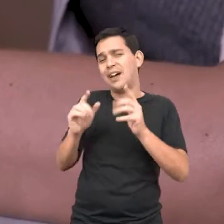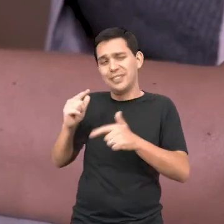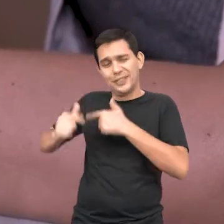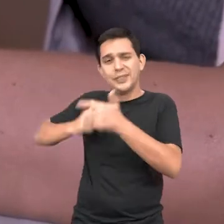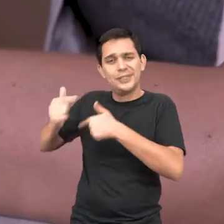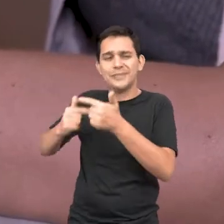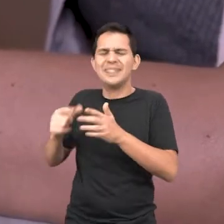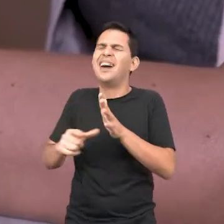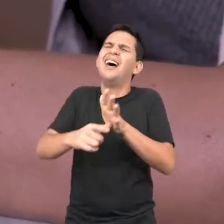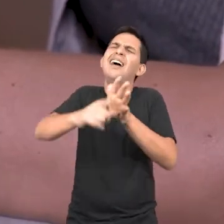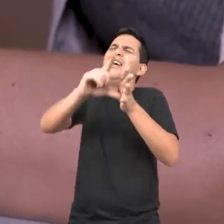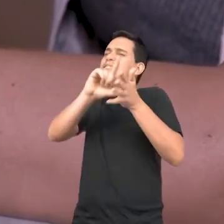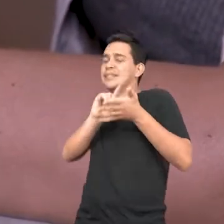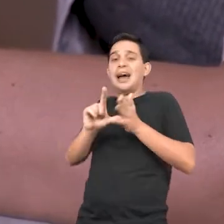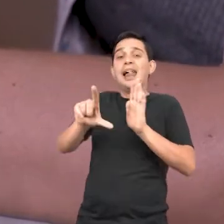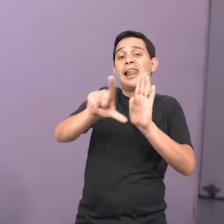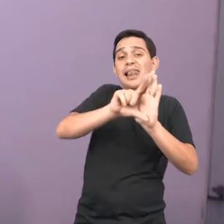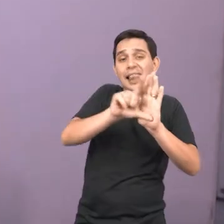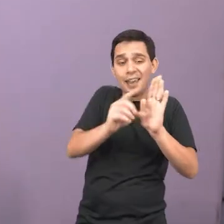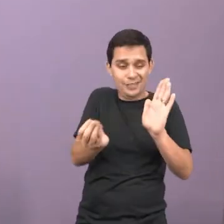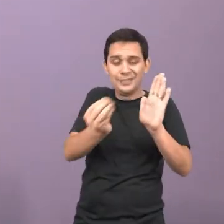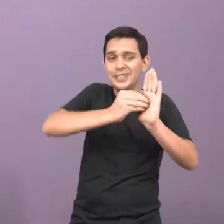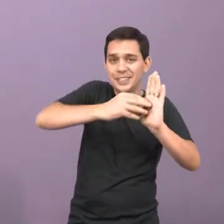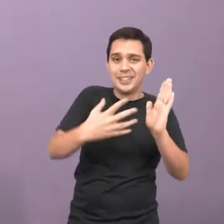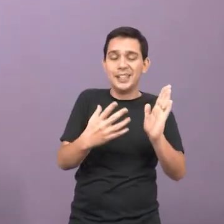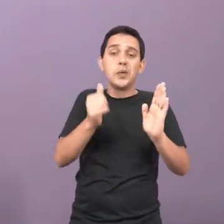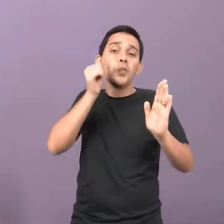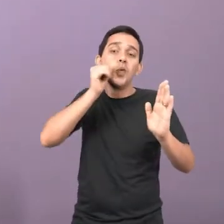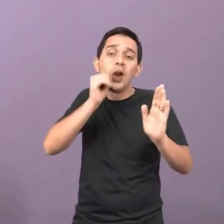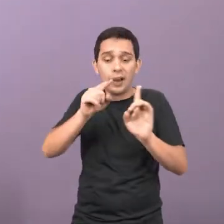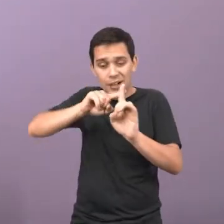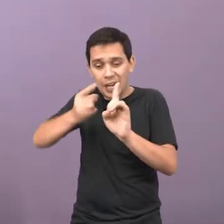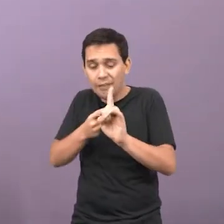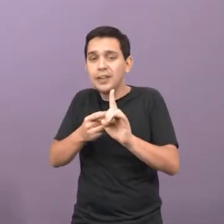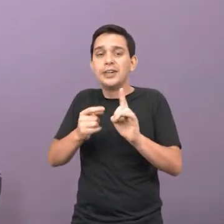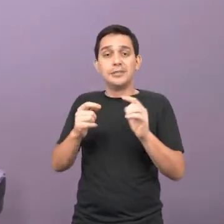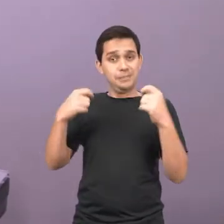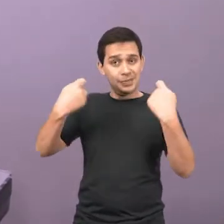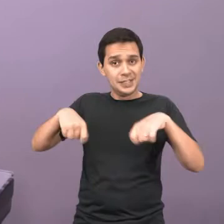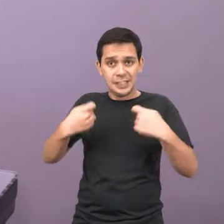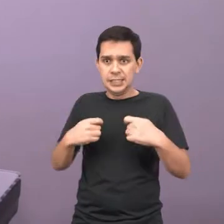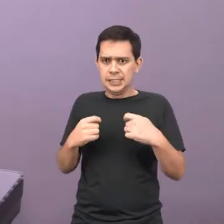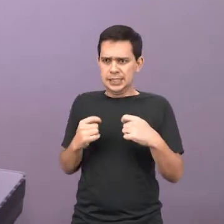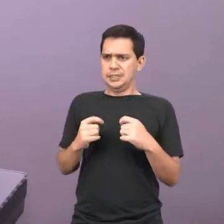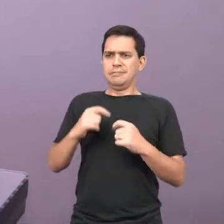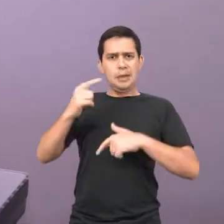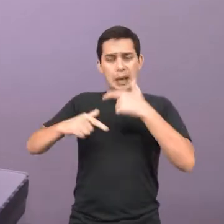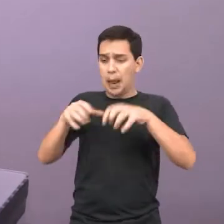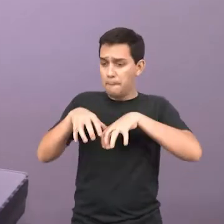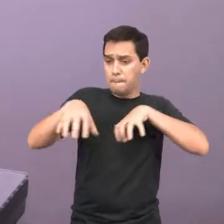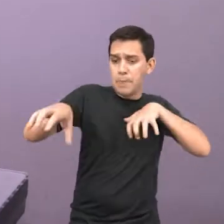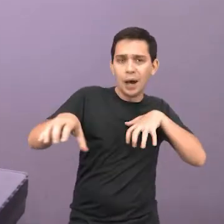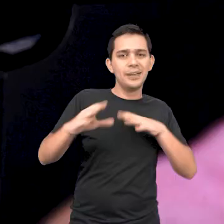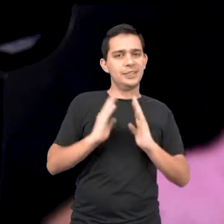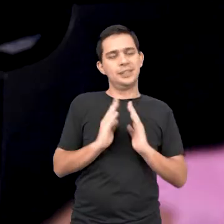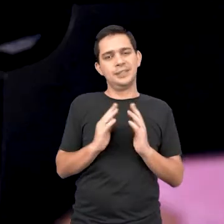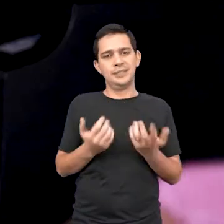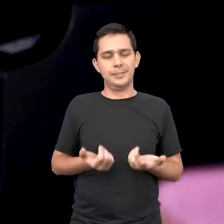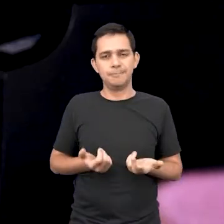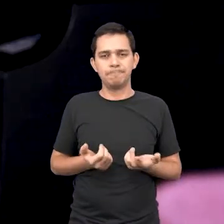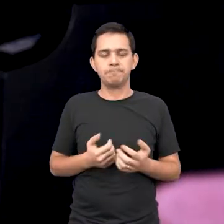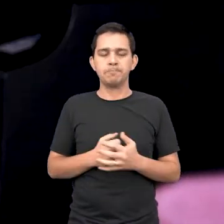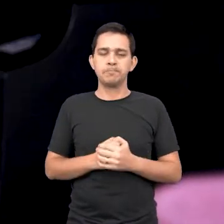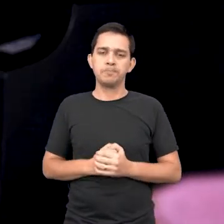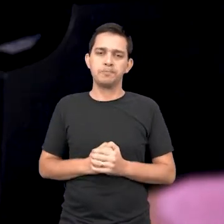que a empregada gestante deverá permanecer afastada das atividades de trabalho presencial durante a pandemia.